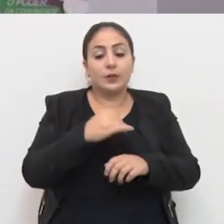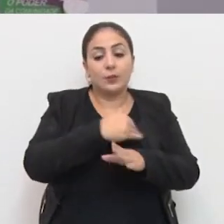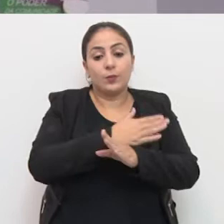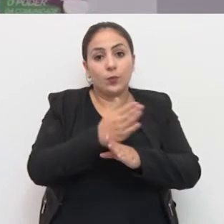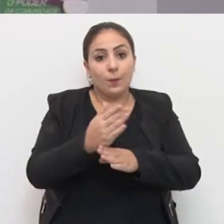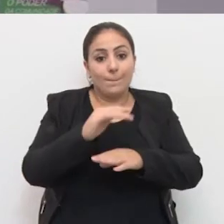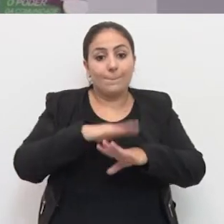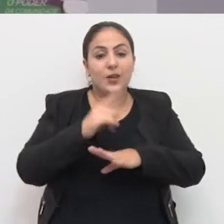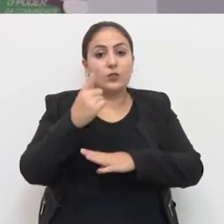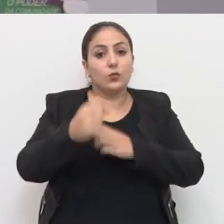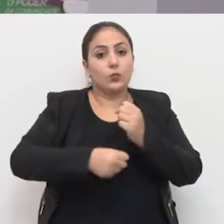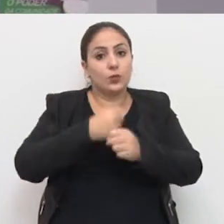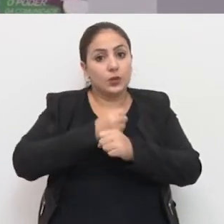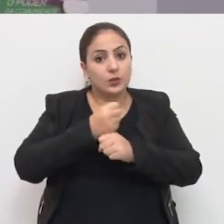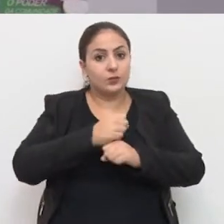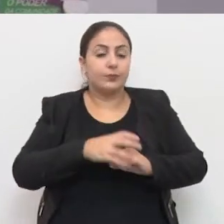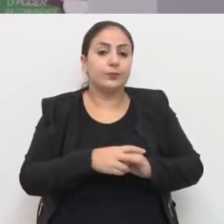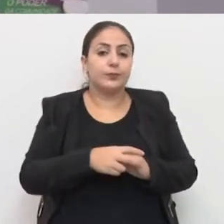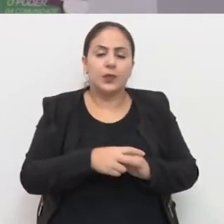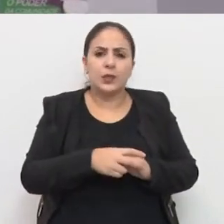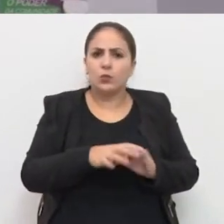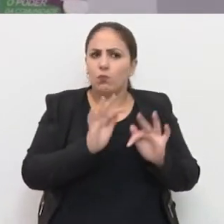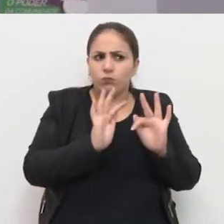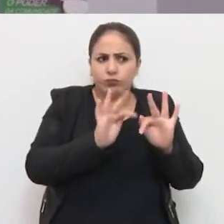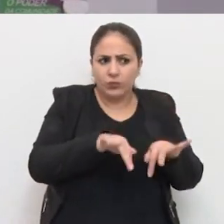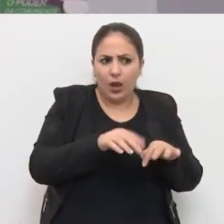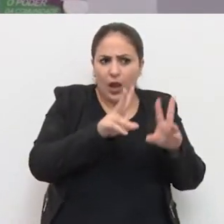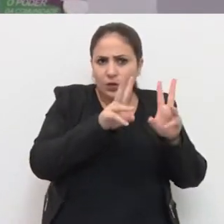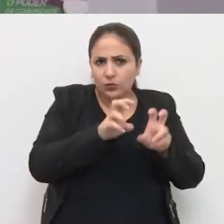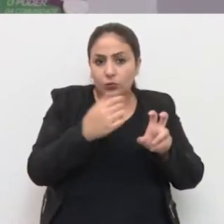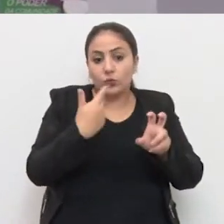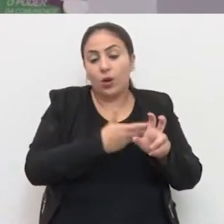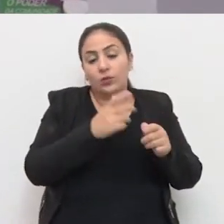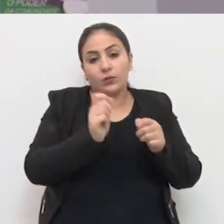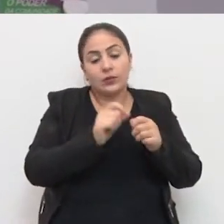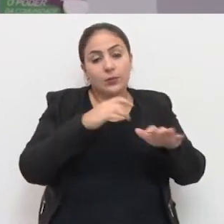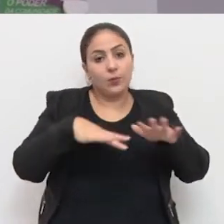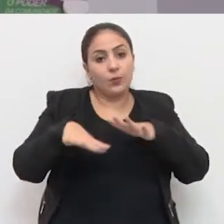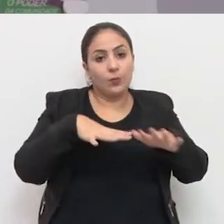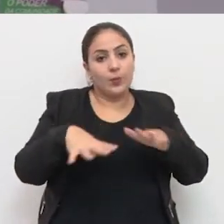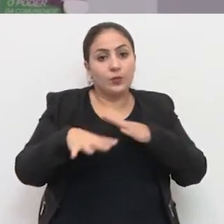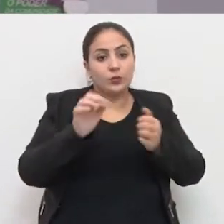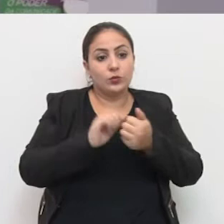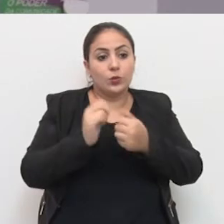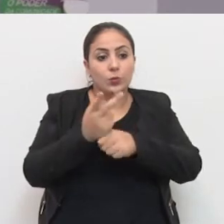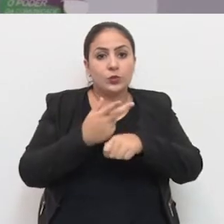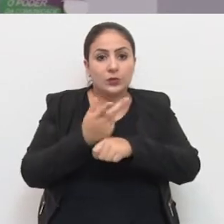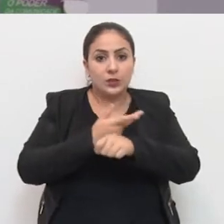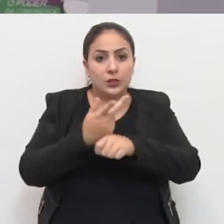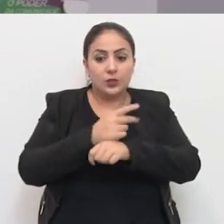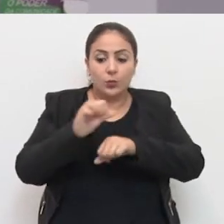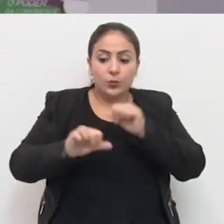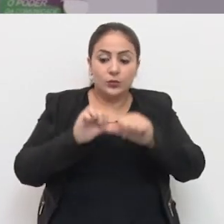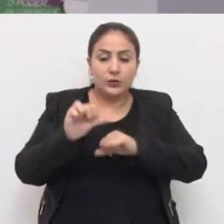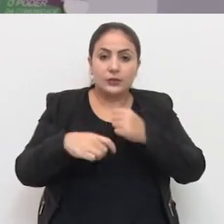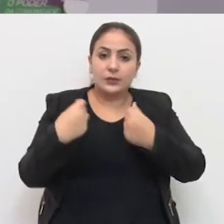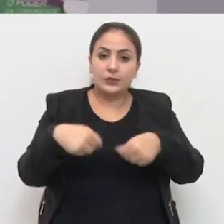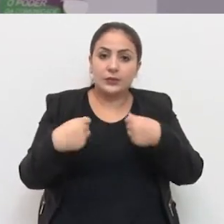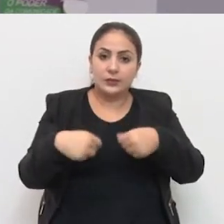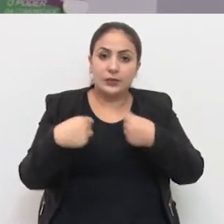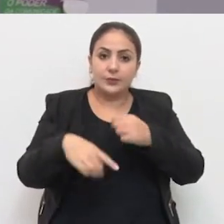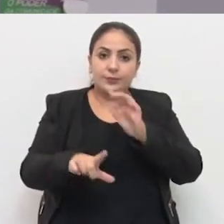mais um ano. Isso não acaba o assunto, Nós temos agora que fazer uma mobilização buscando as alterações